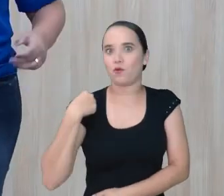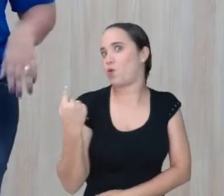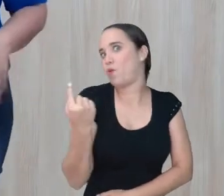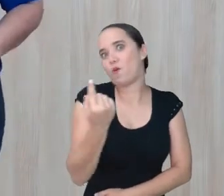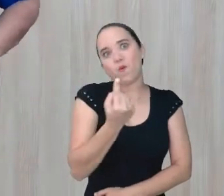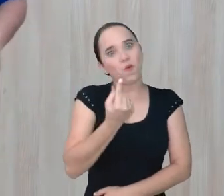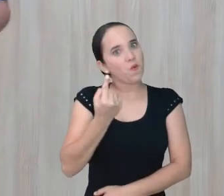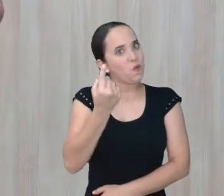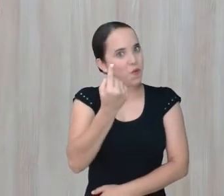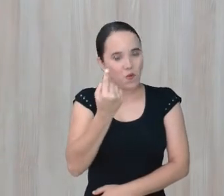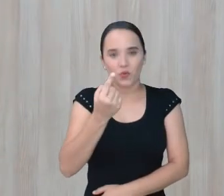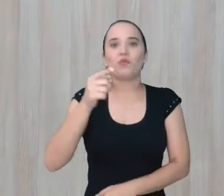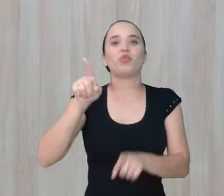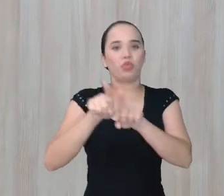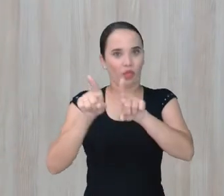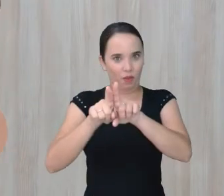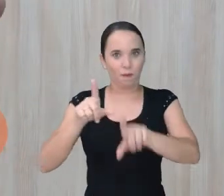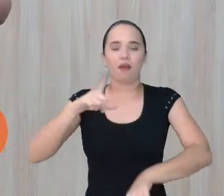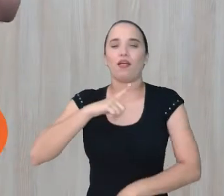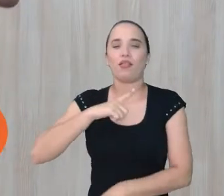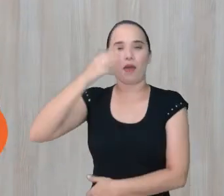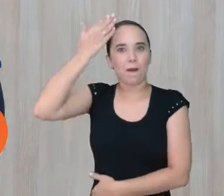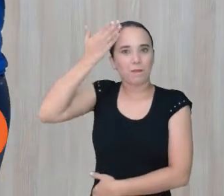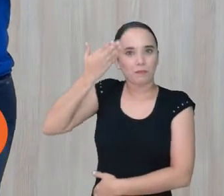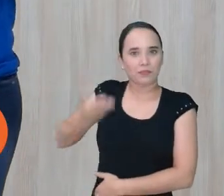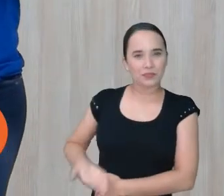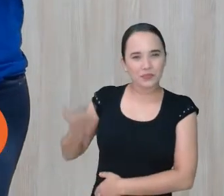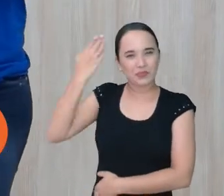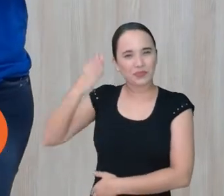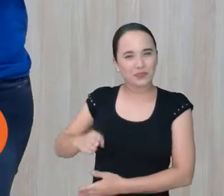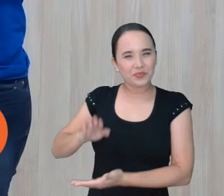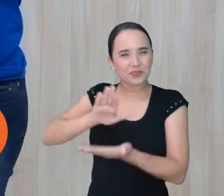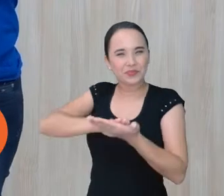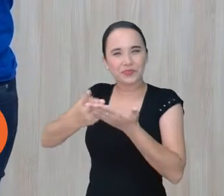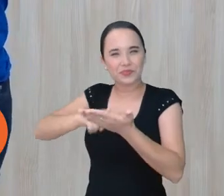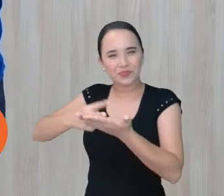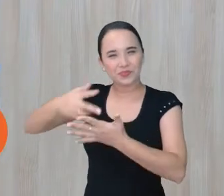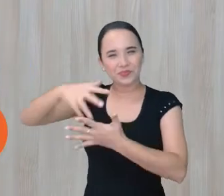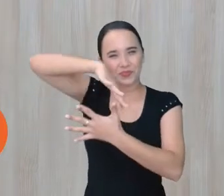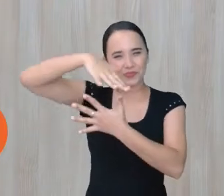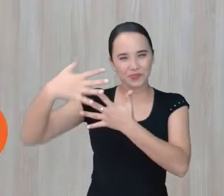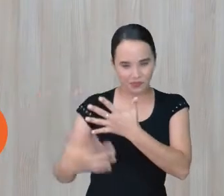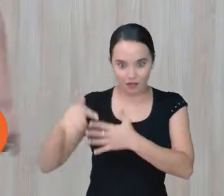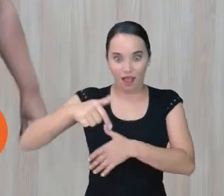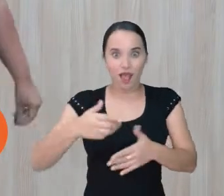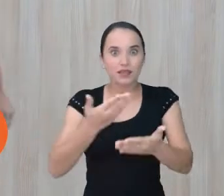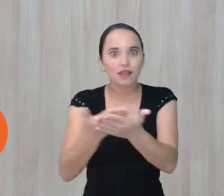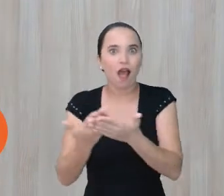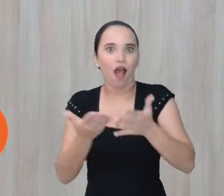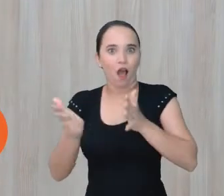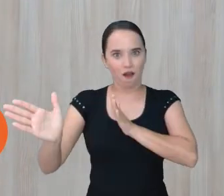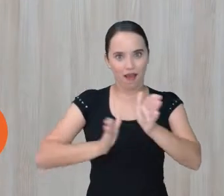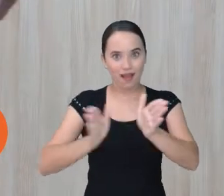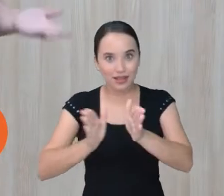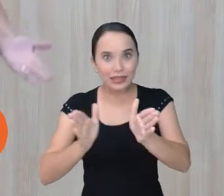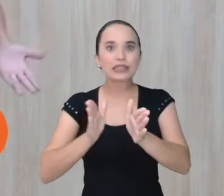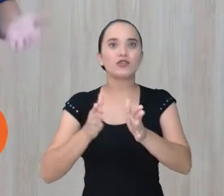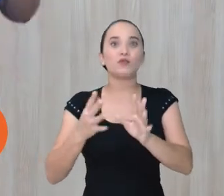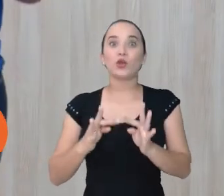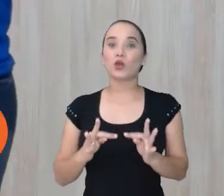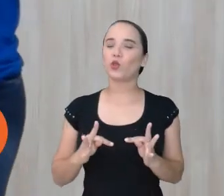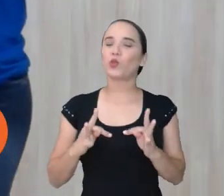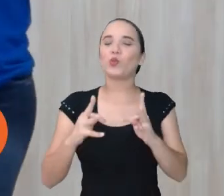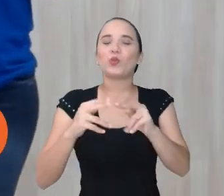sozinha. Estou com Brielle, nossa intérprete de Libras, deixando aqui a nossa aula bem mais acessível para que chegue a todo